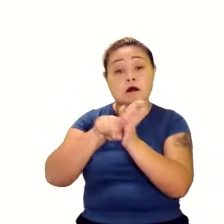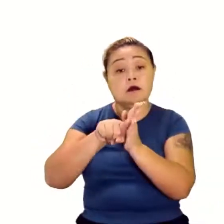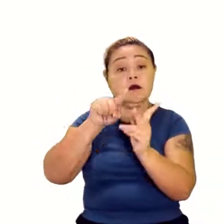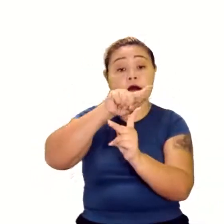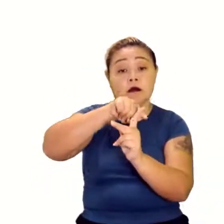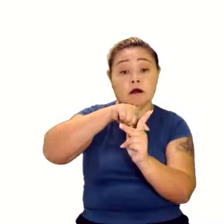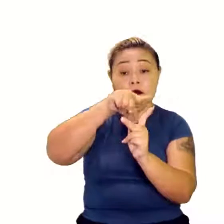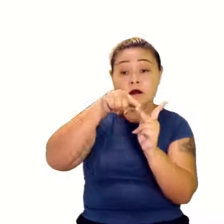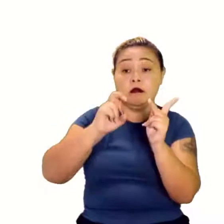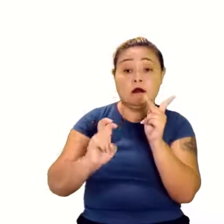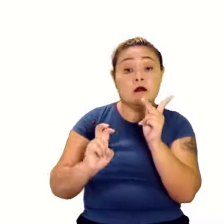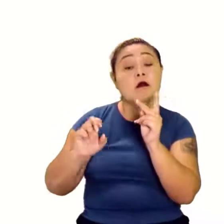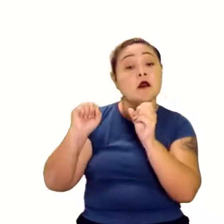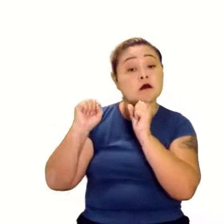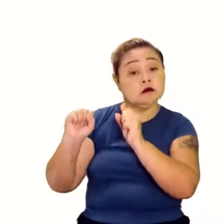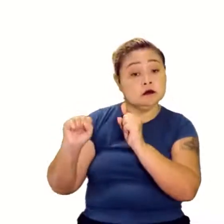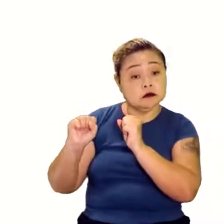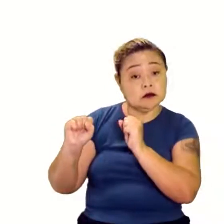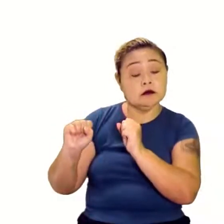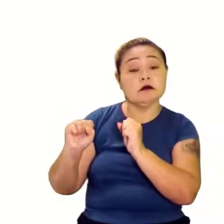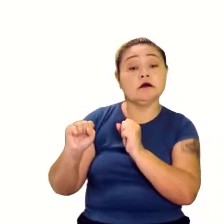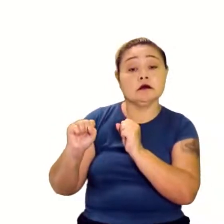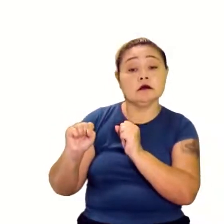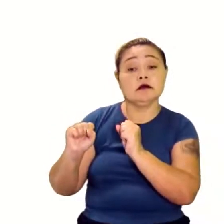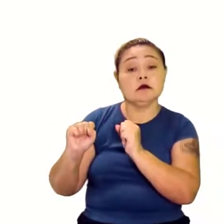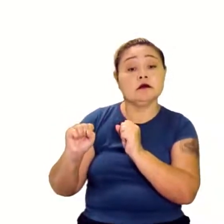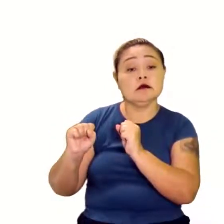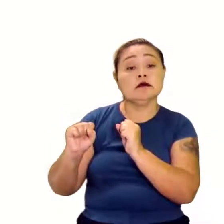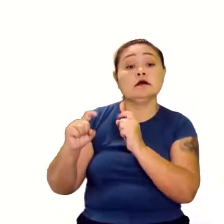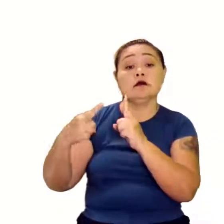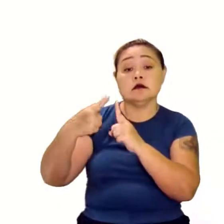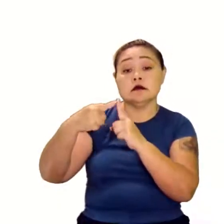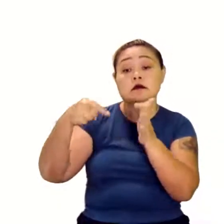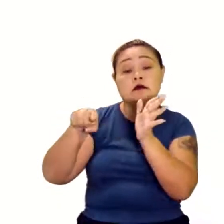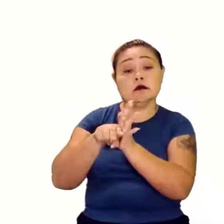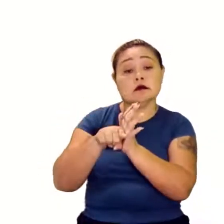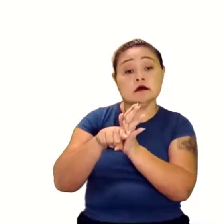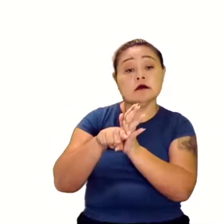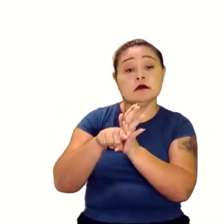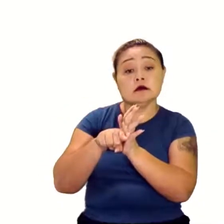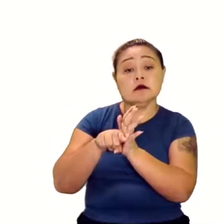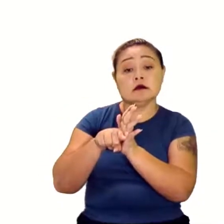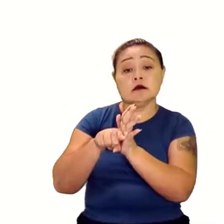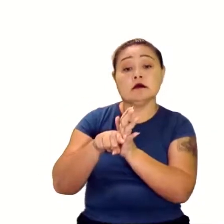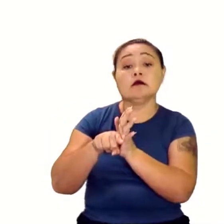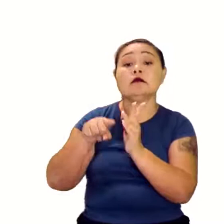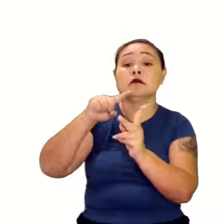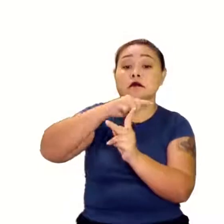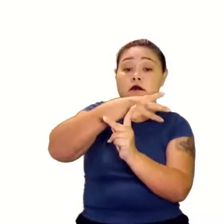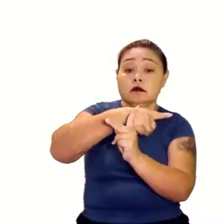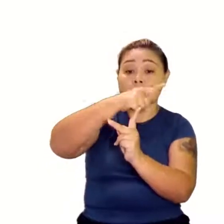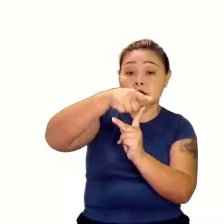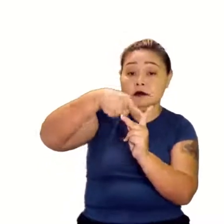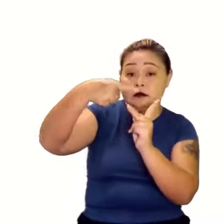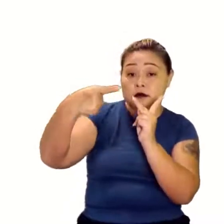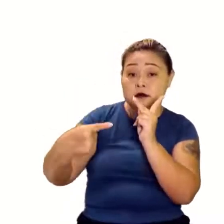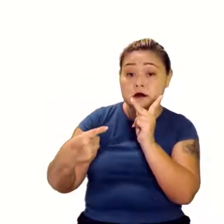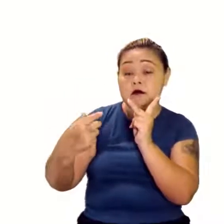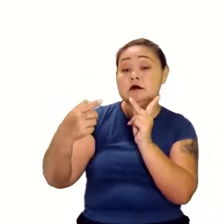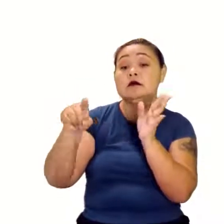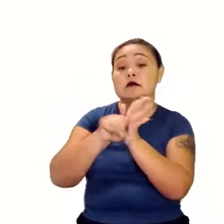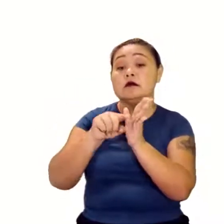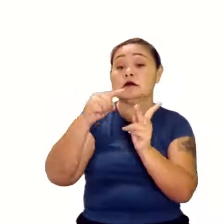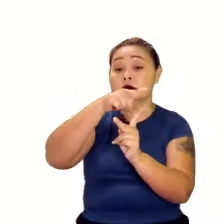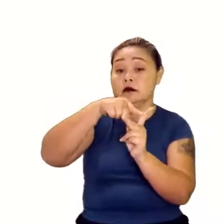raízes de 5. Podemos fazer isso? Podemos. Podemos, né? Menos com mais vai dar menos. Então eu tenho 3 raízes de 5 menos